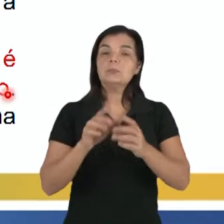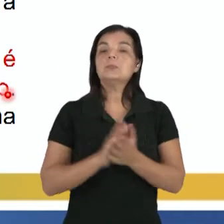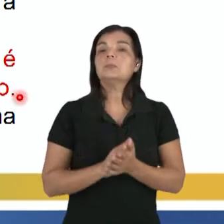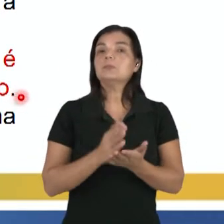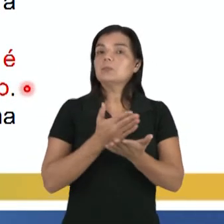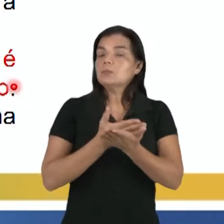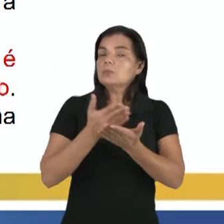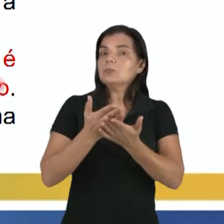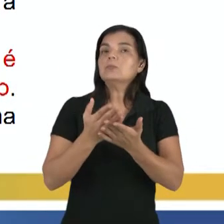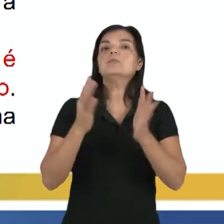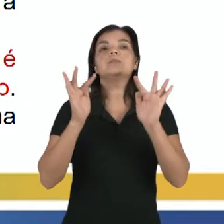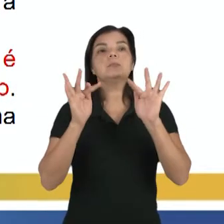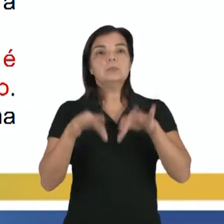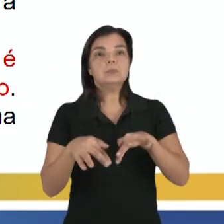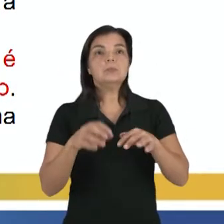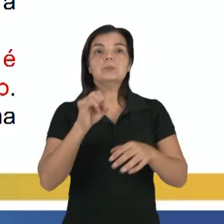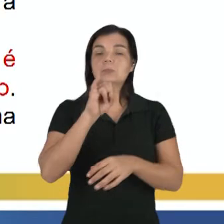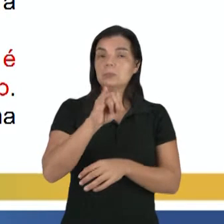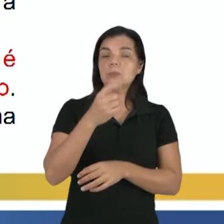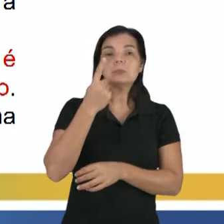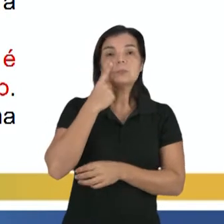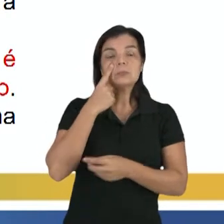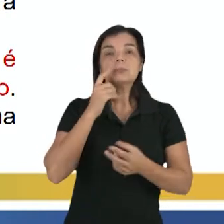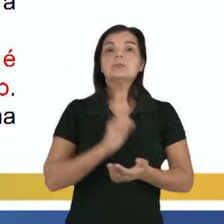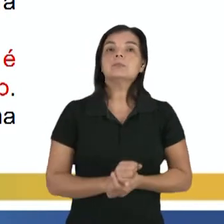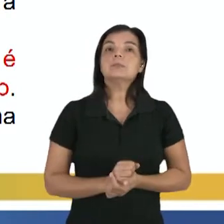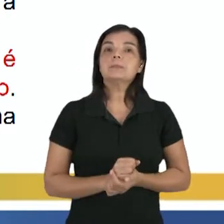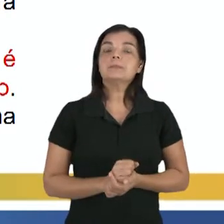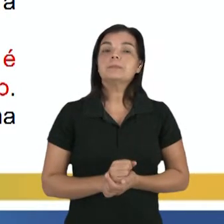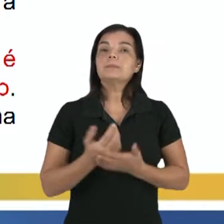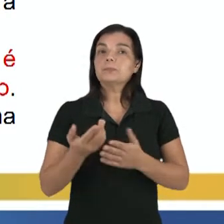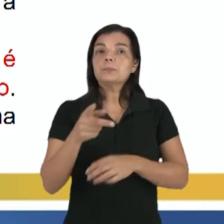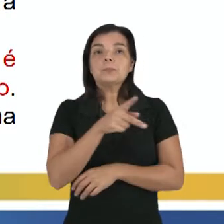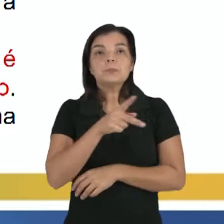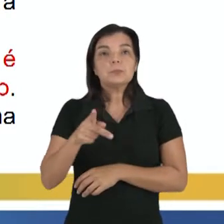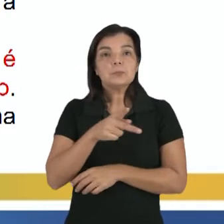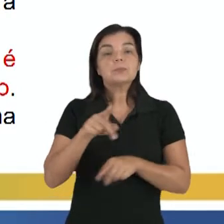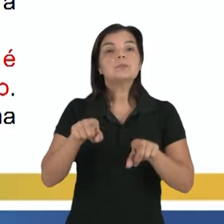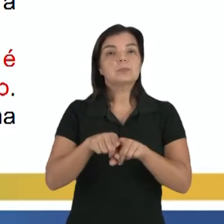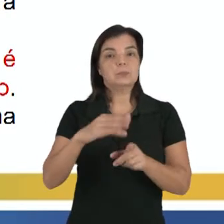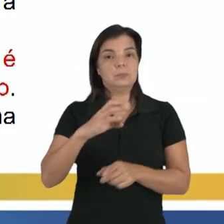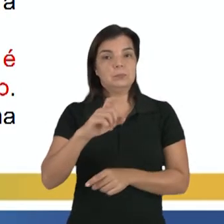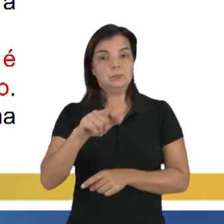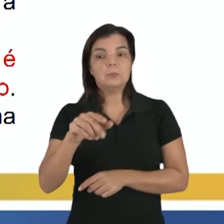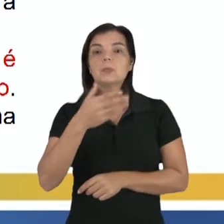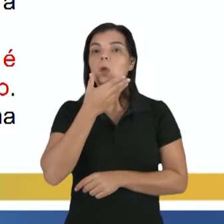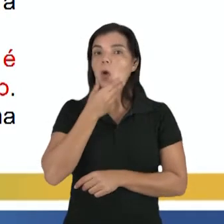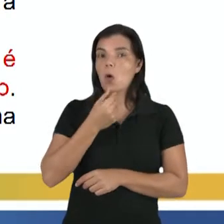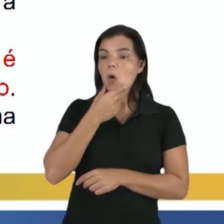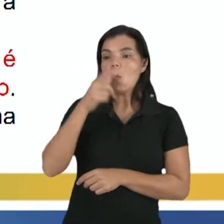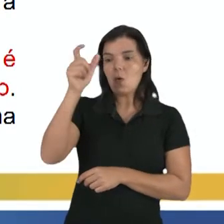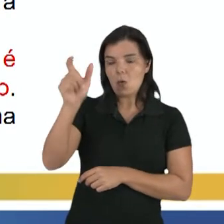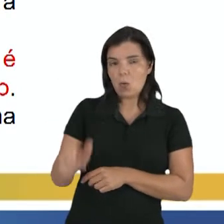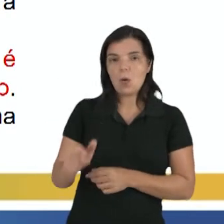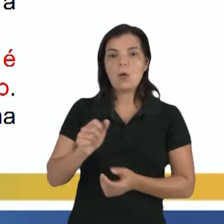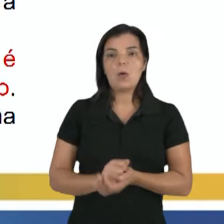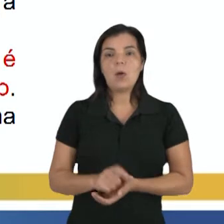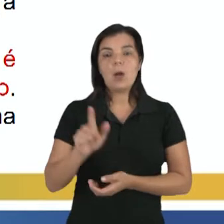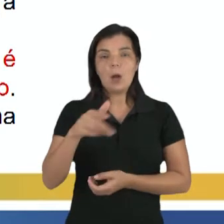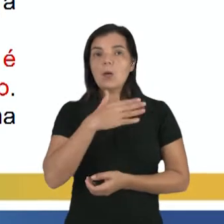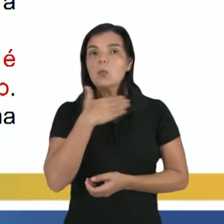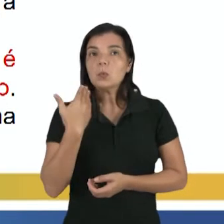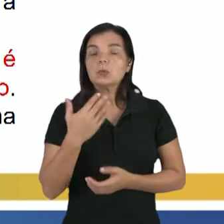premissa e em uma conclusão. Então, se eu tenho 2 premissas, o professor César é homem, o professor César é